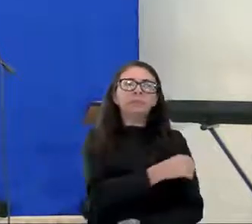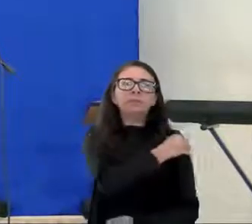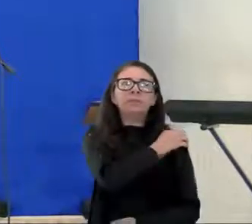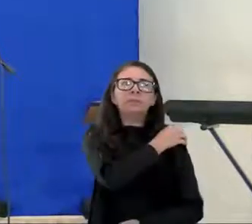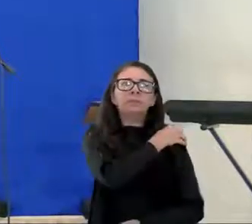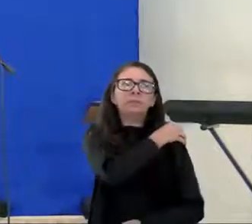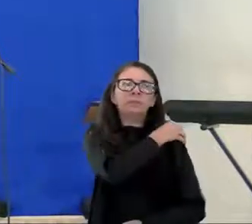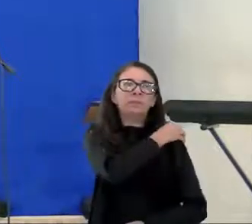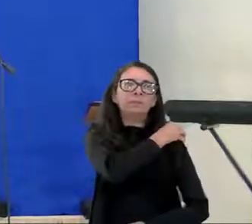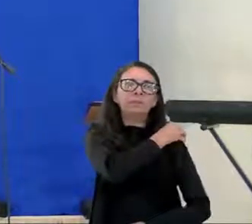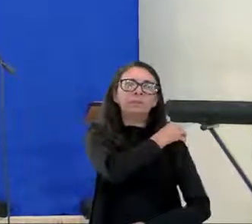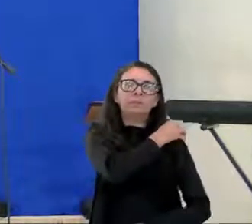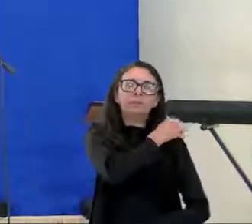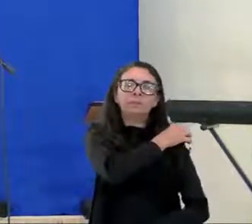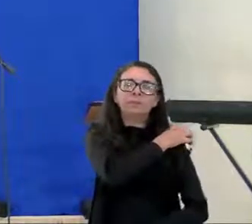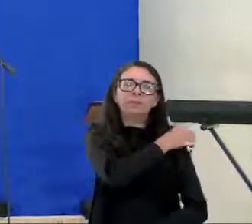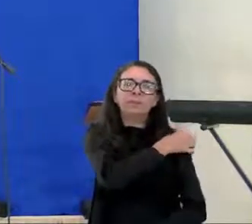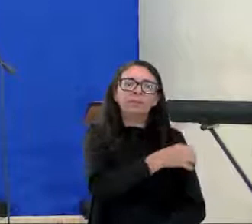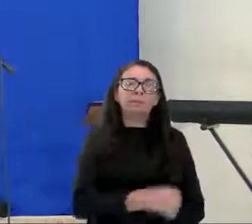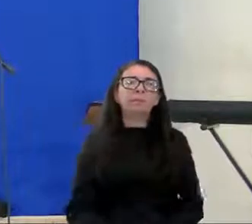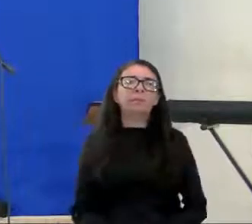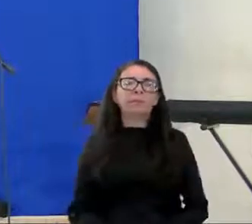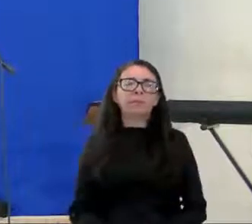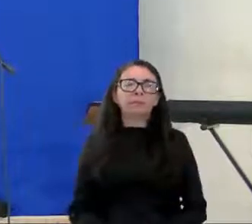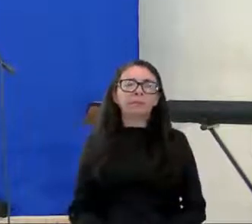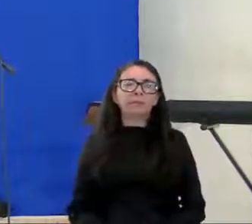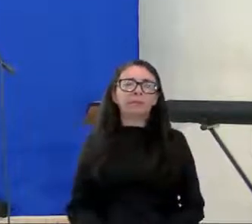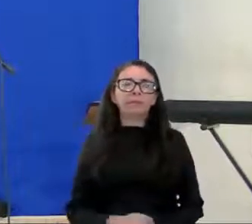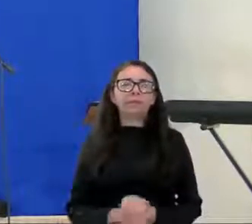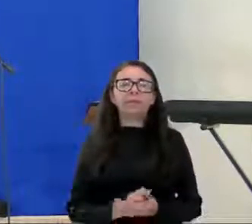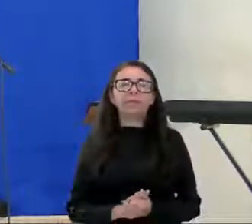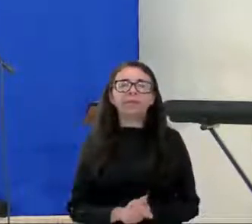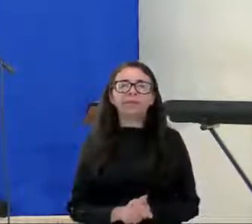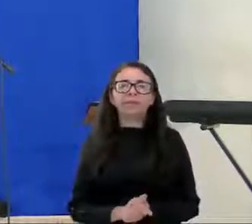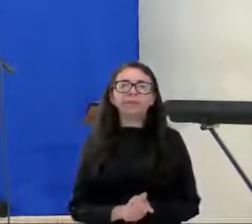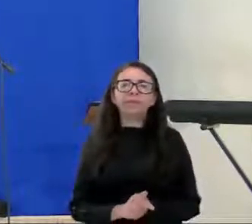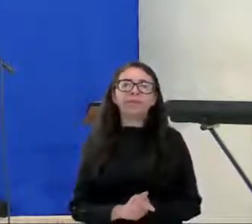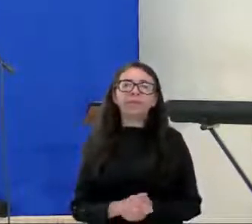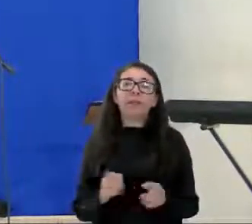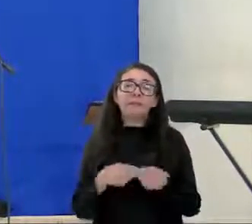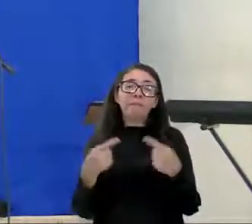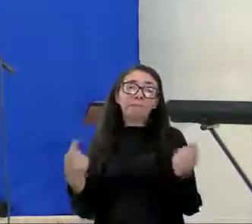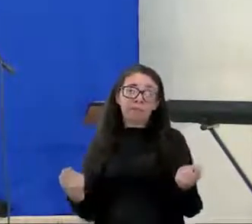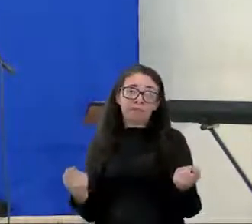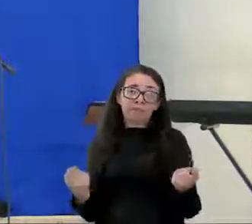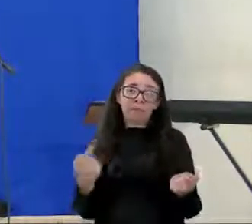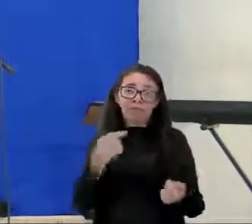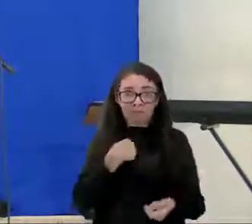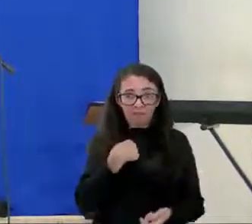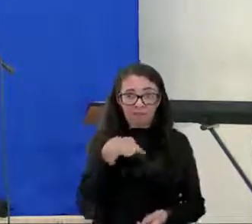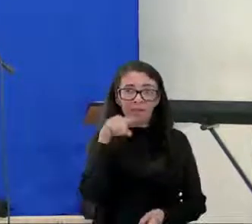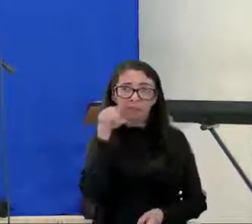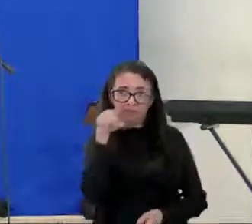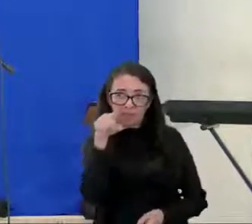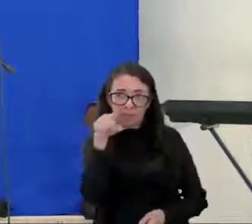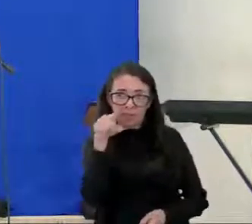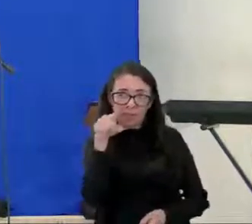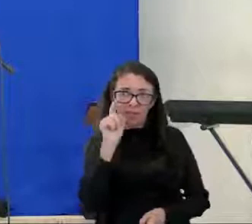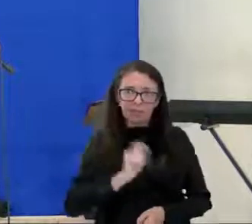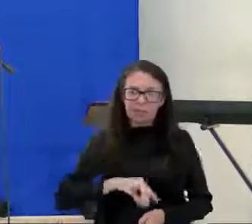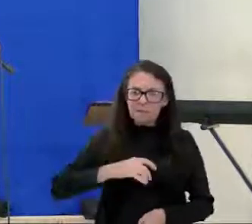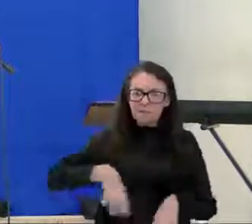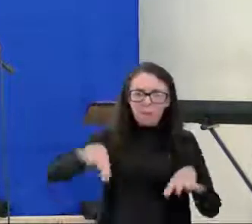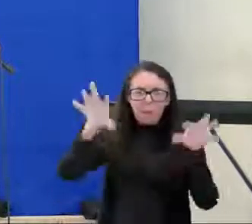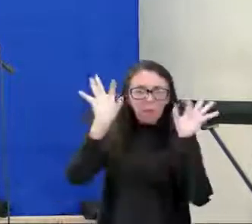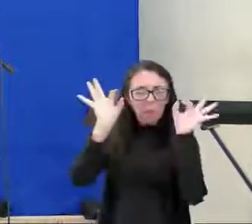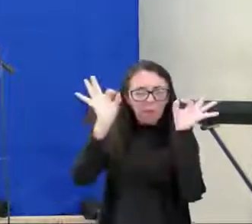E por outro lado, ser perfeito só se Jesus permitir a um ser humano. E isso daí vem até